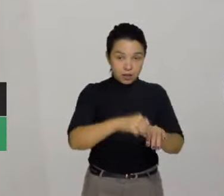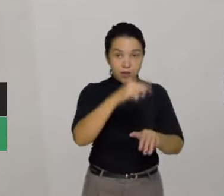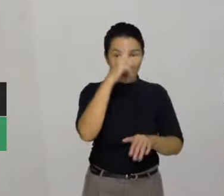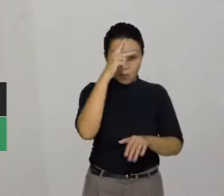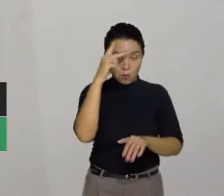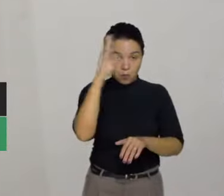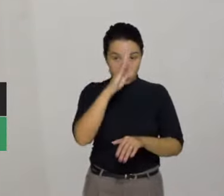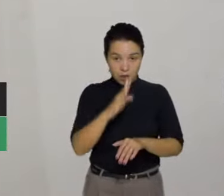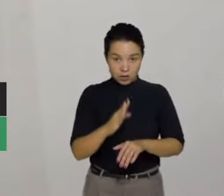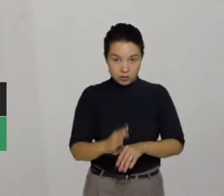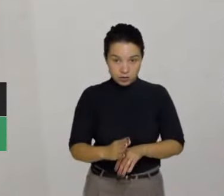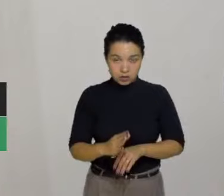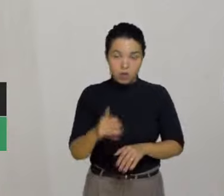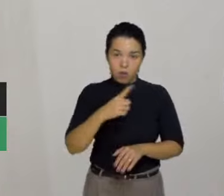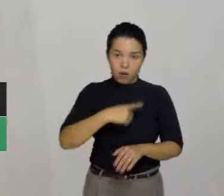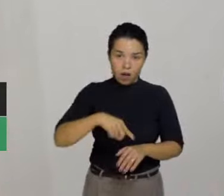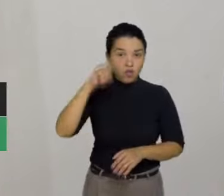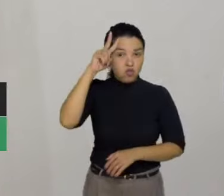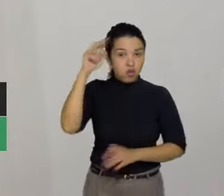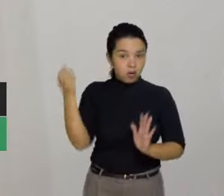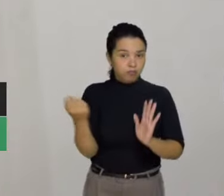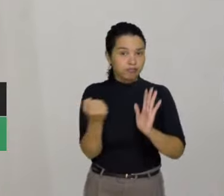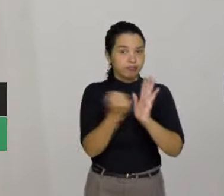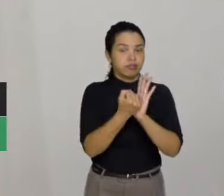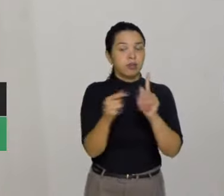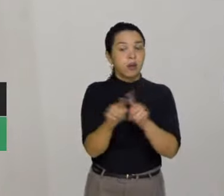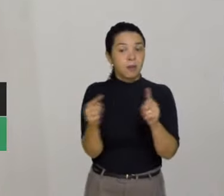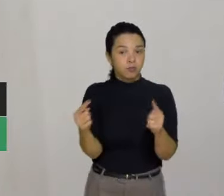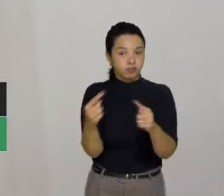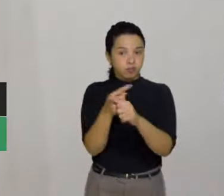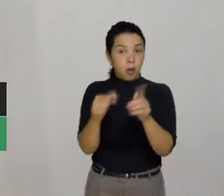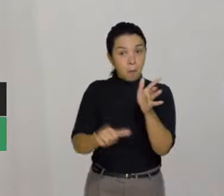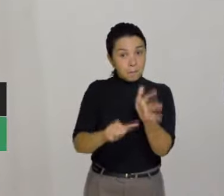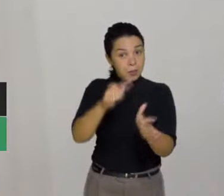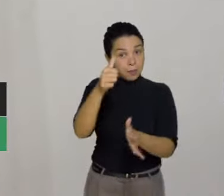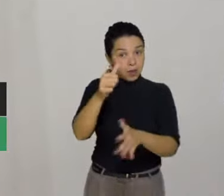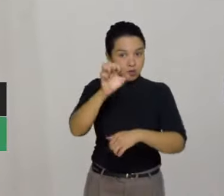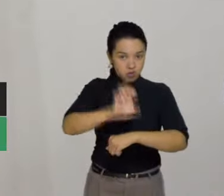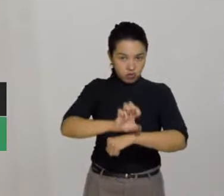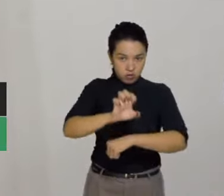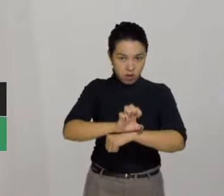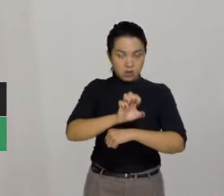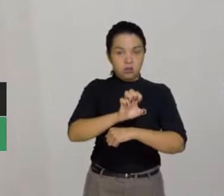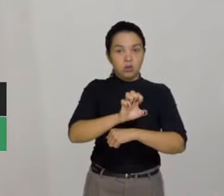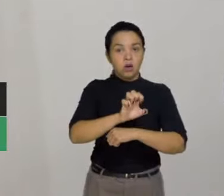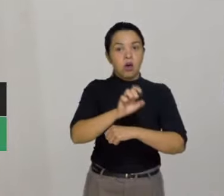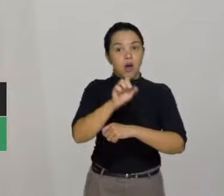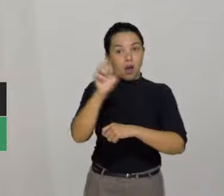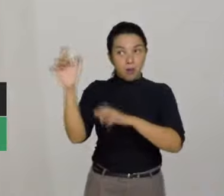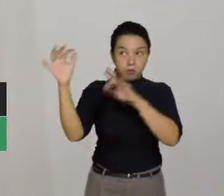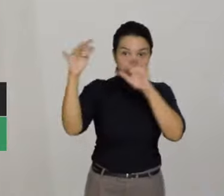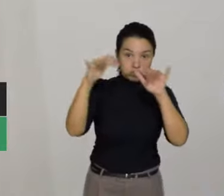O estado de Santa Catarina foi o primeiro em fato de colonização italiana. Já